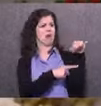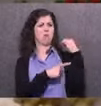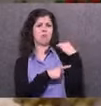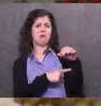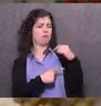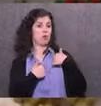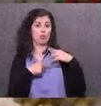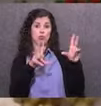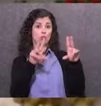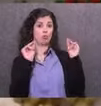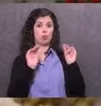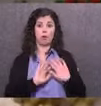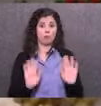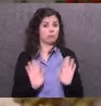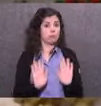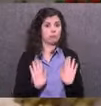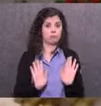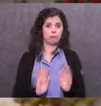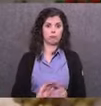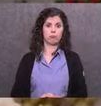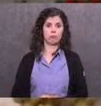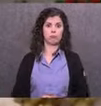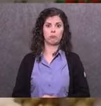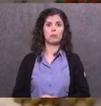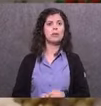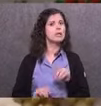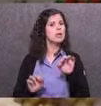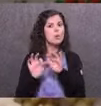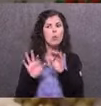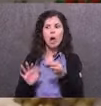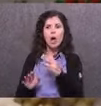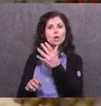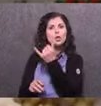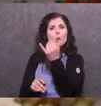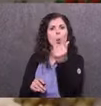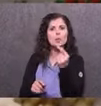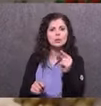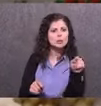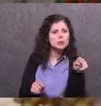E o mesmo disseram todos os discípulos.